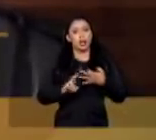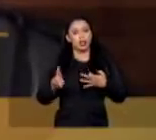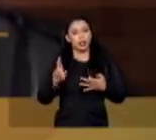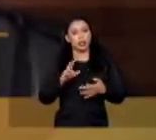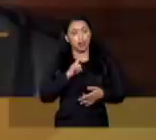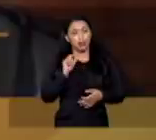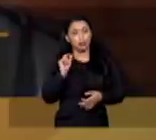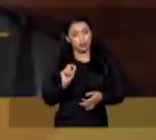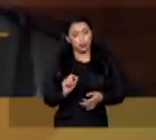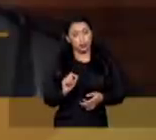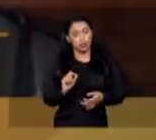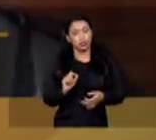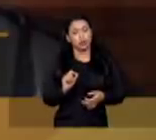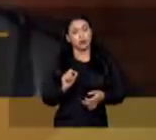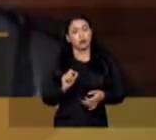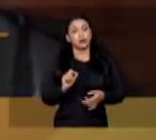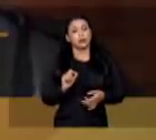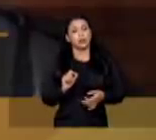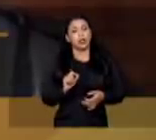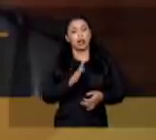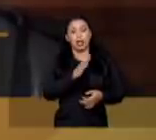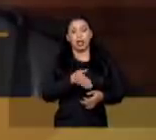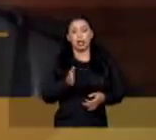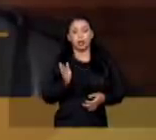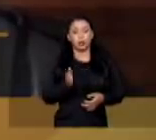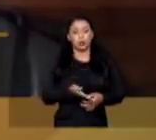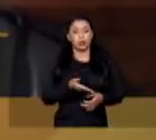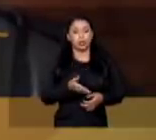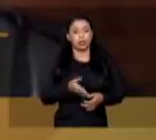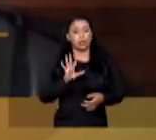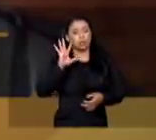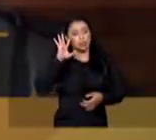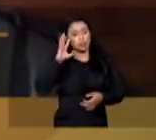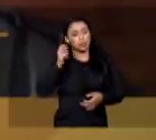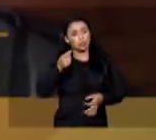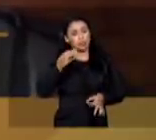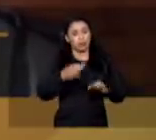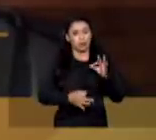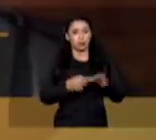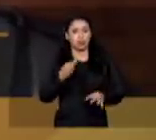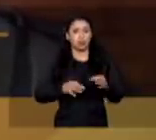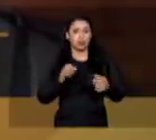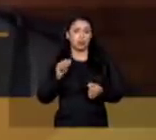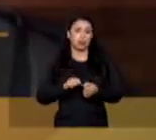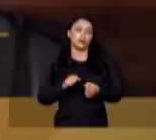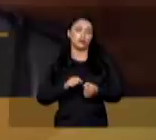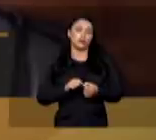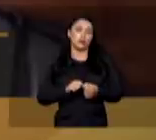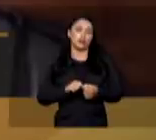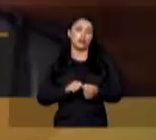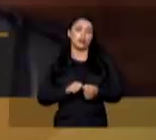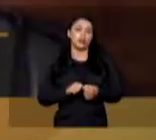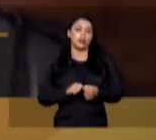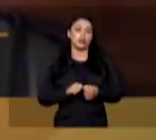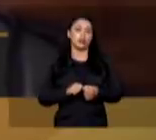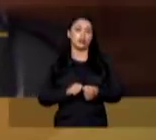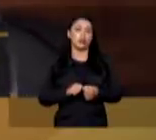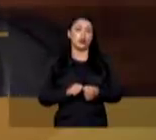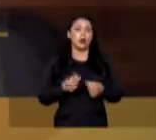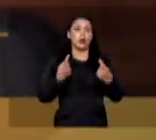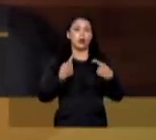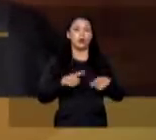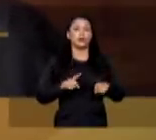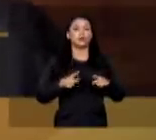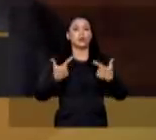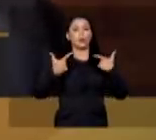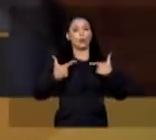parcialmente provido para declarar a nulidade da sentença condenatória proferida por violação à